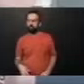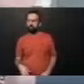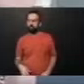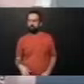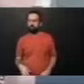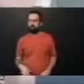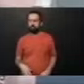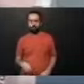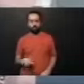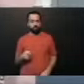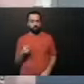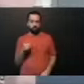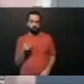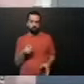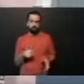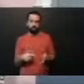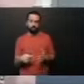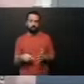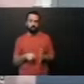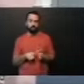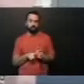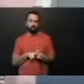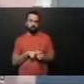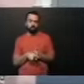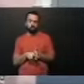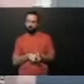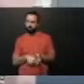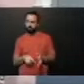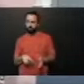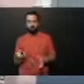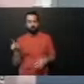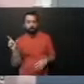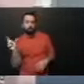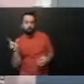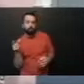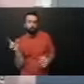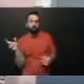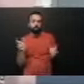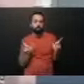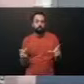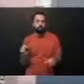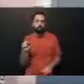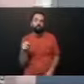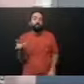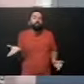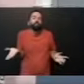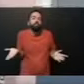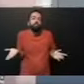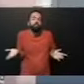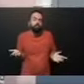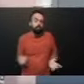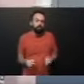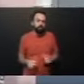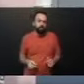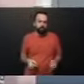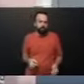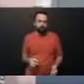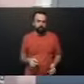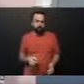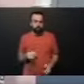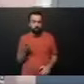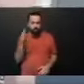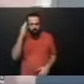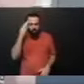Você deve estar se perguntando o que são essas palavrinhas que a professora colocou aqui, né? Será que está fazendo